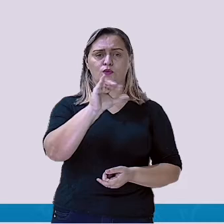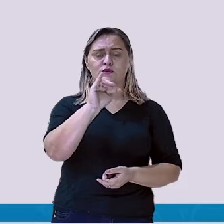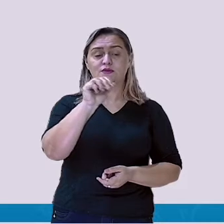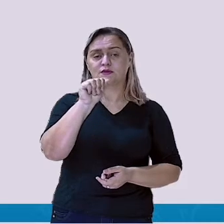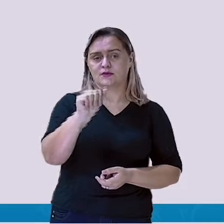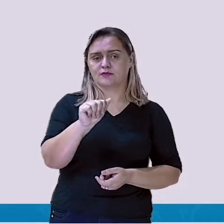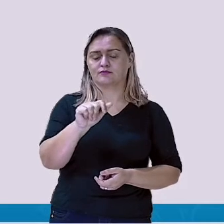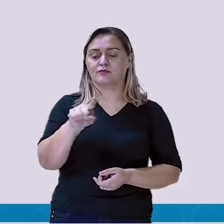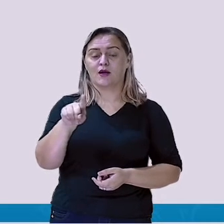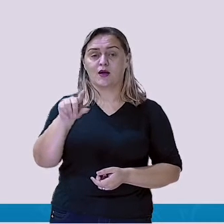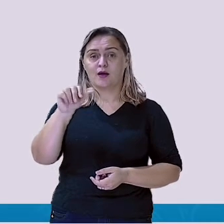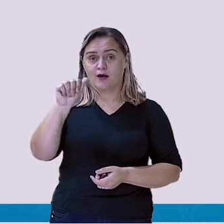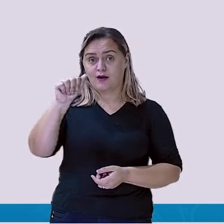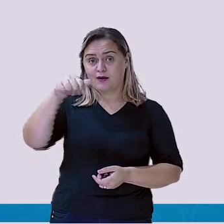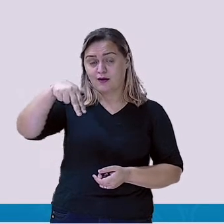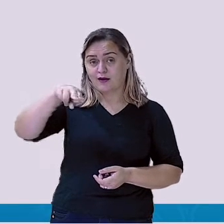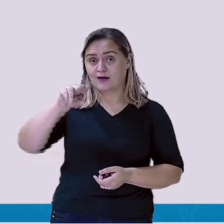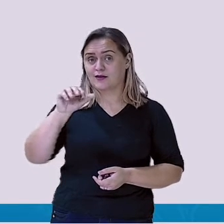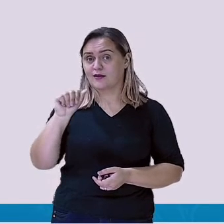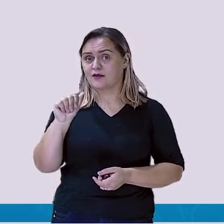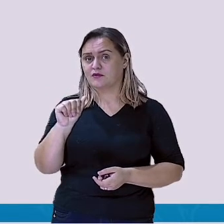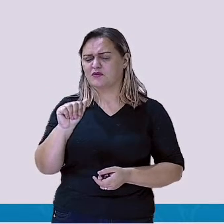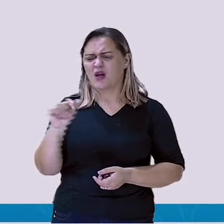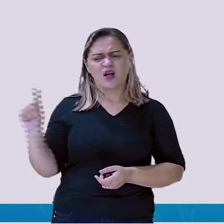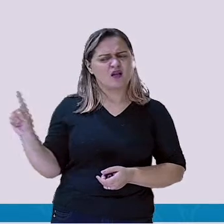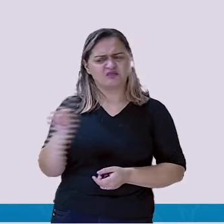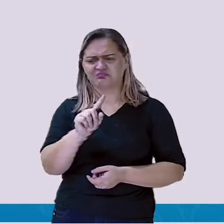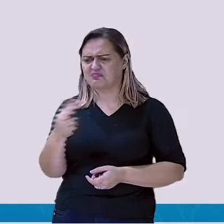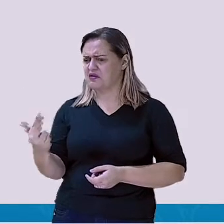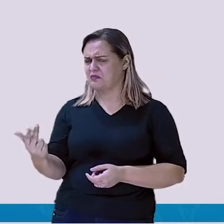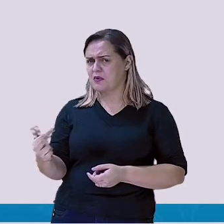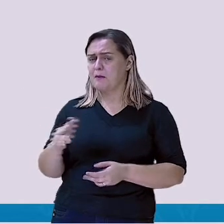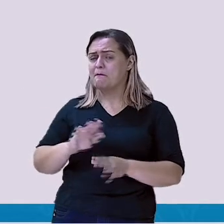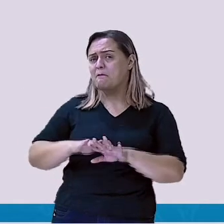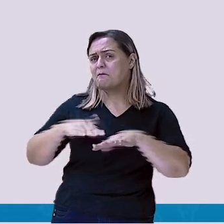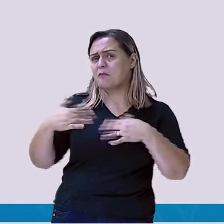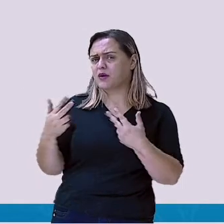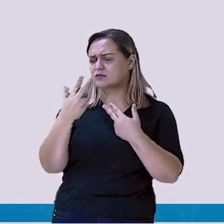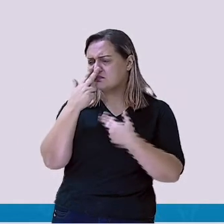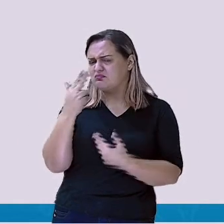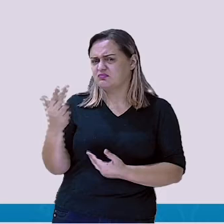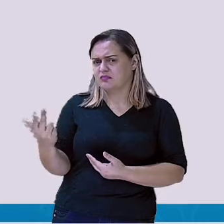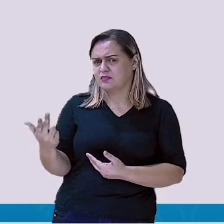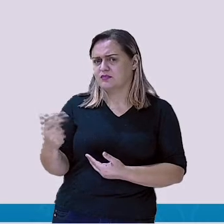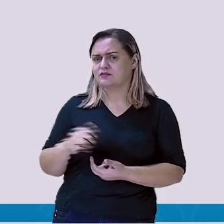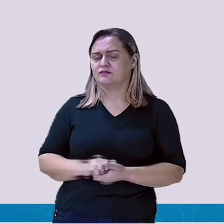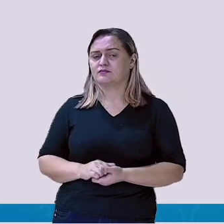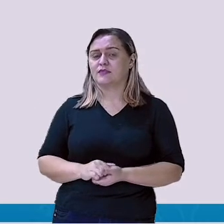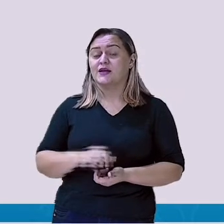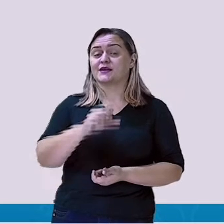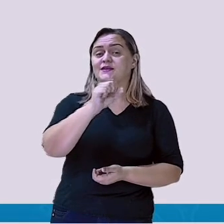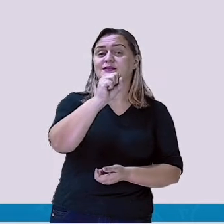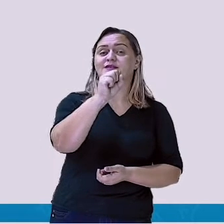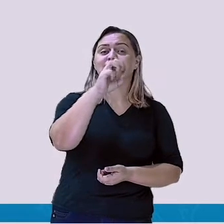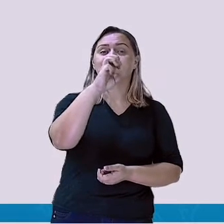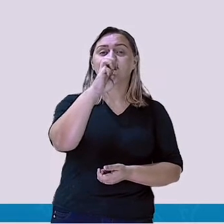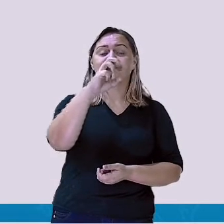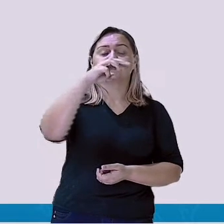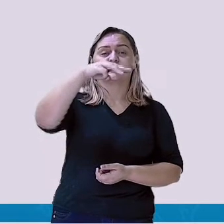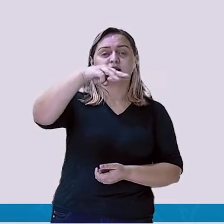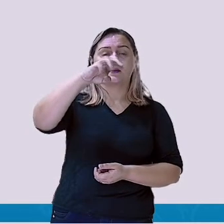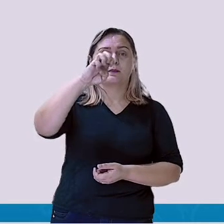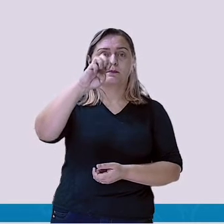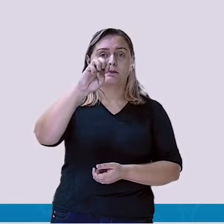não são irmãs, mas são semelhantes. Nós trocamos aqui semelhantes por parecidas. A frase continua com o